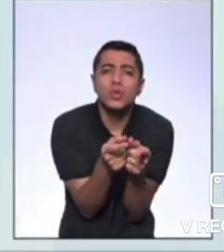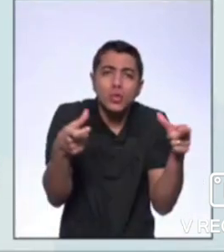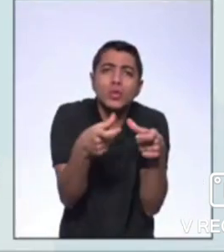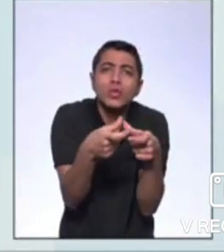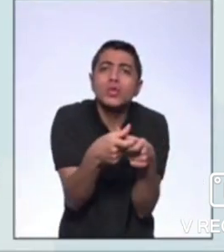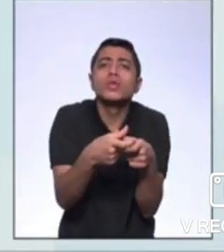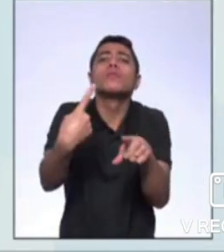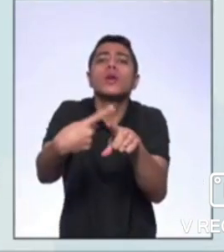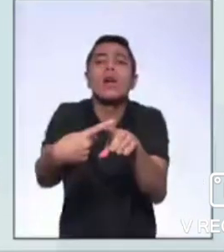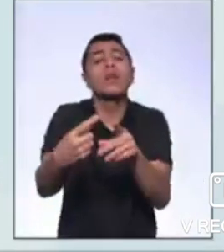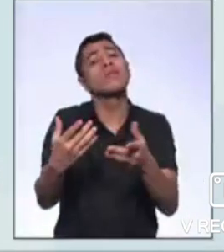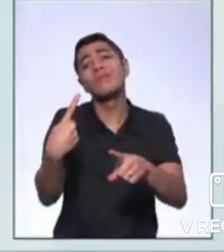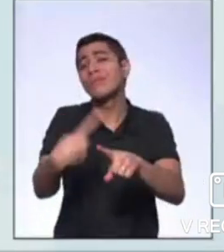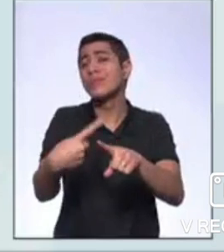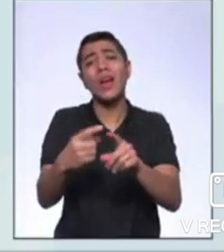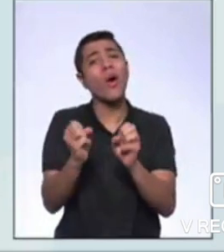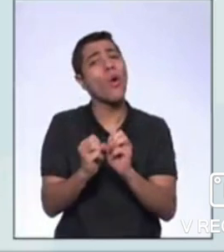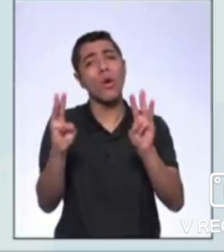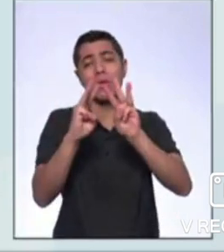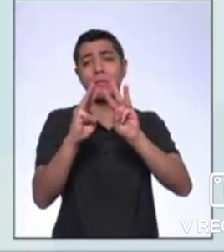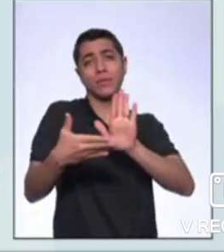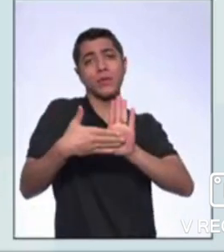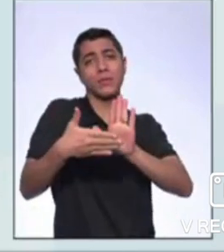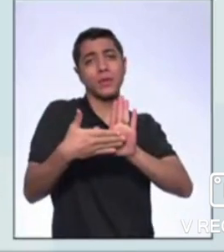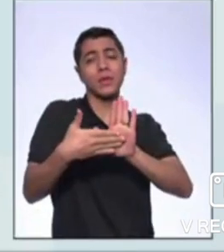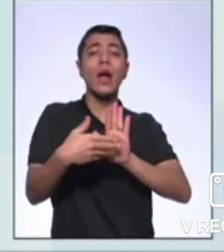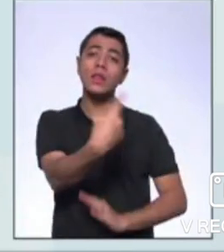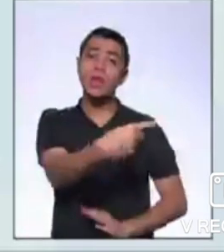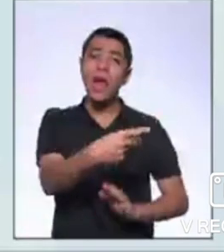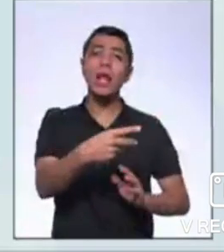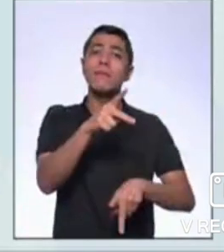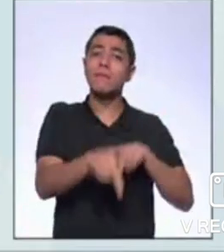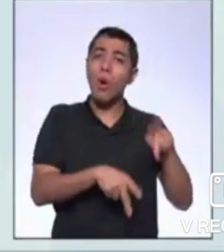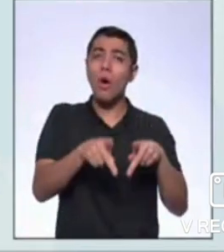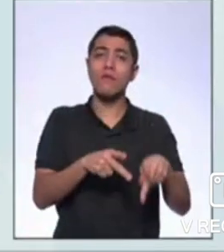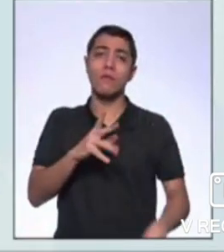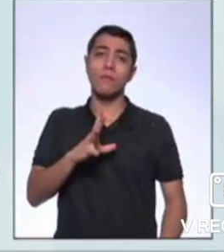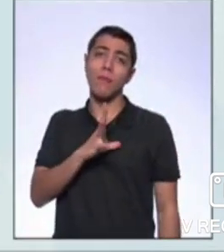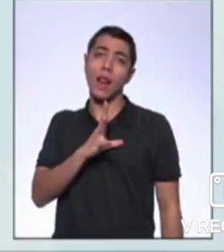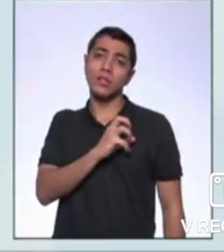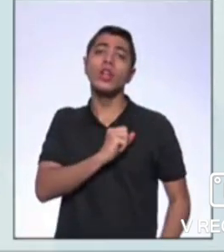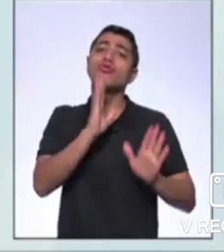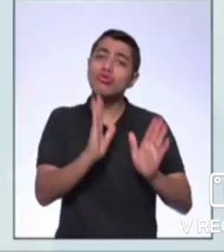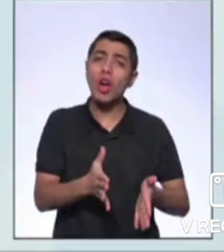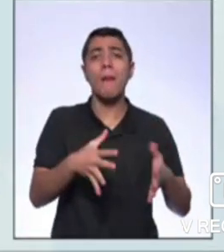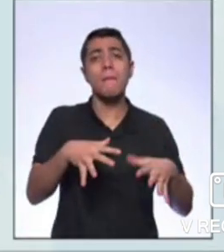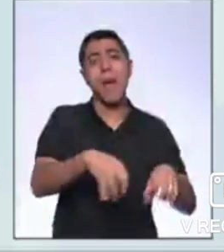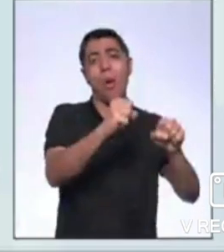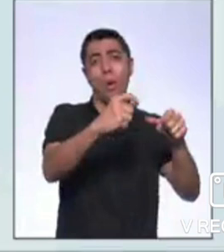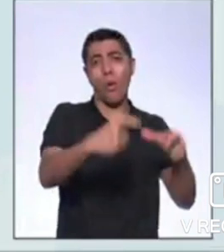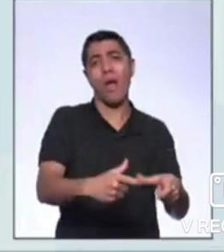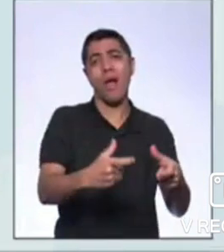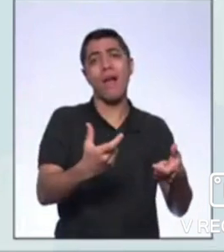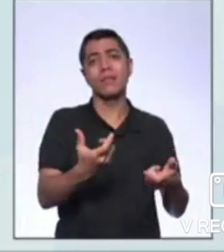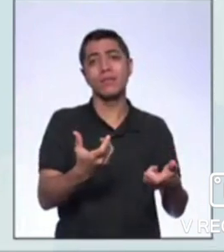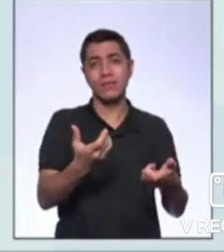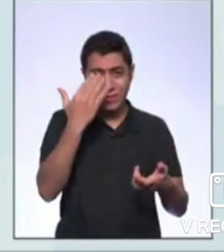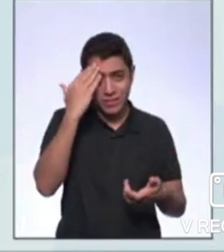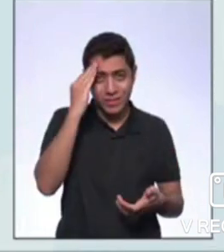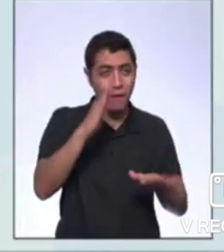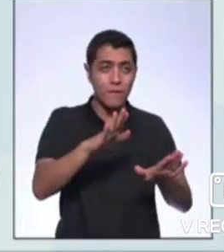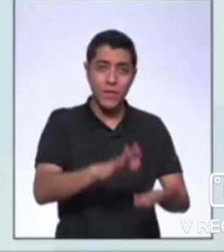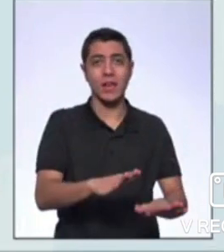uma relação com o território, de uma ocupação muito mais perene, inclusive, do que a dos hebreus. Então, falaram o seguinte: olha, o